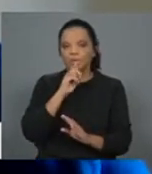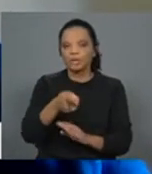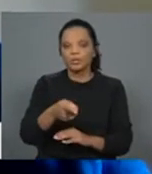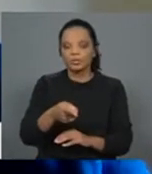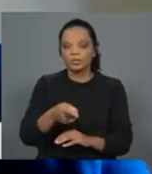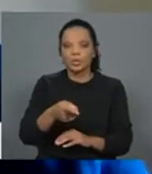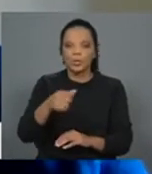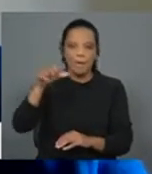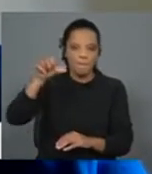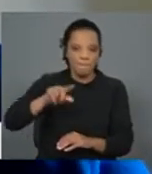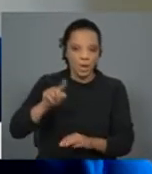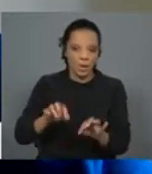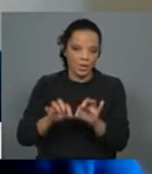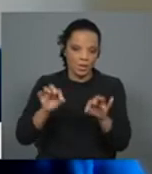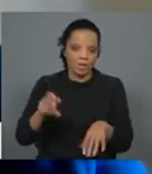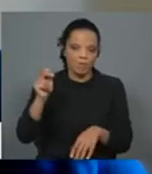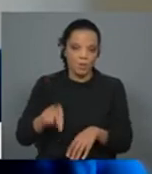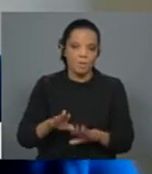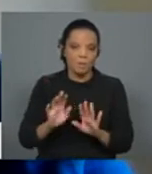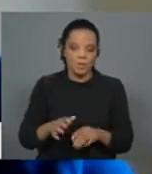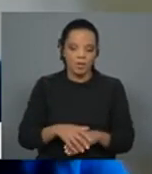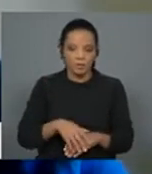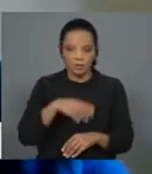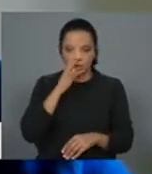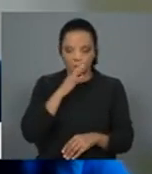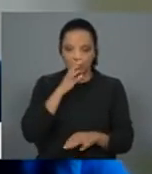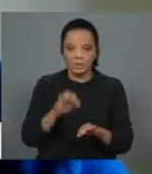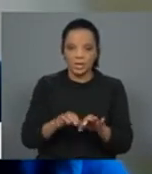tão mau como isso, mas para uma repetição do sismo de